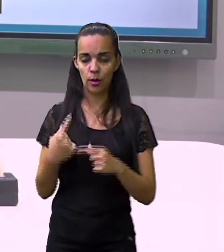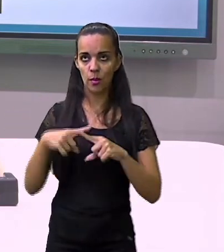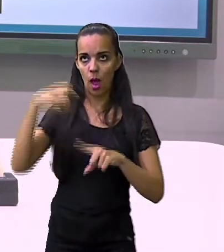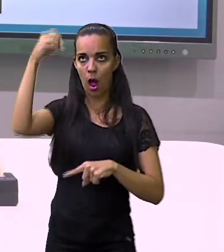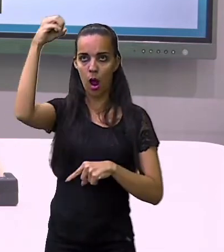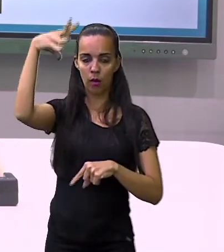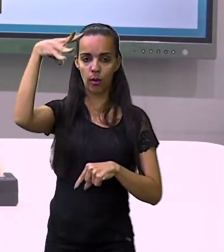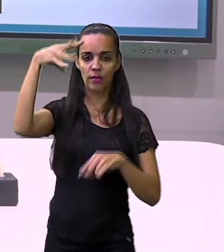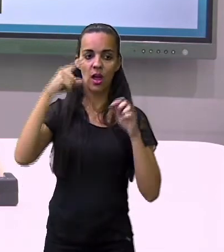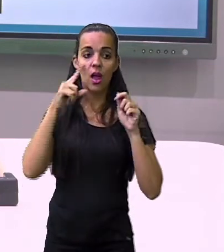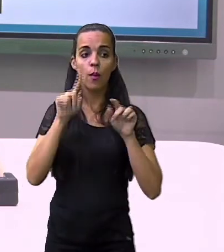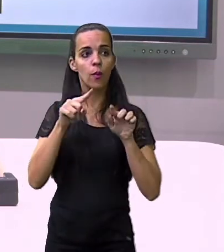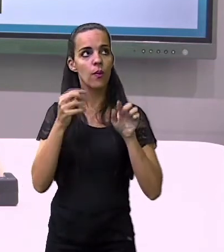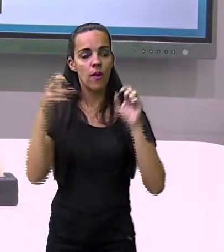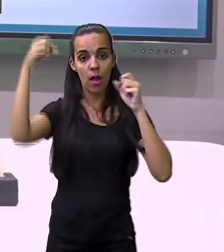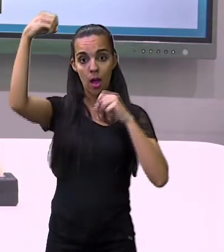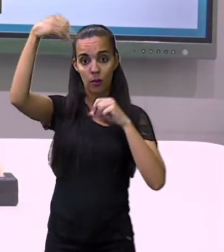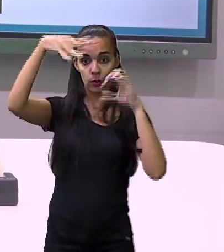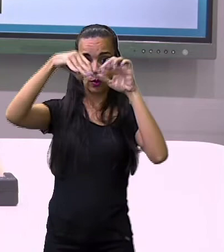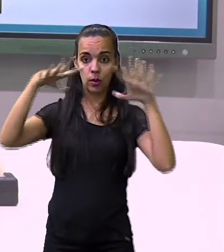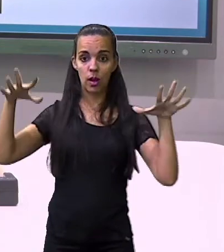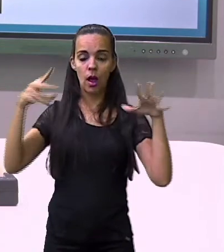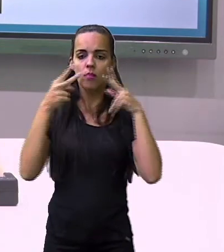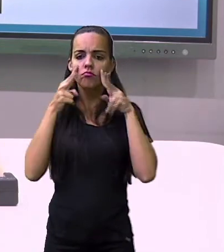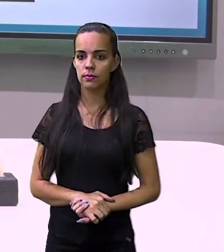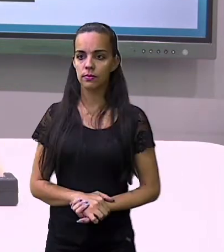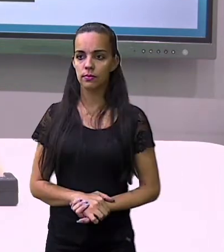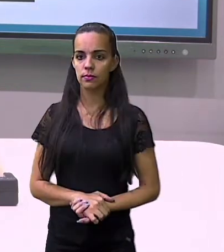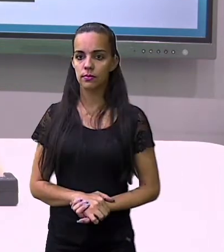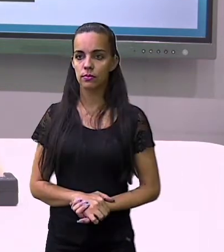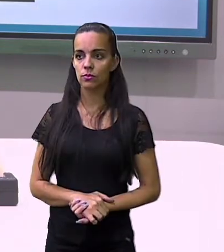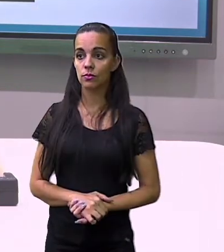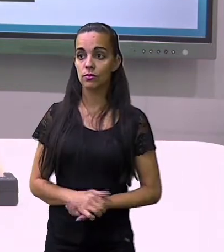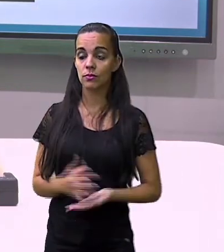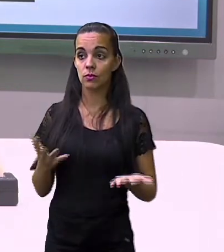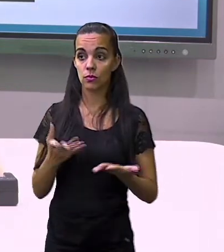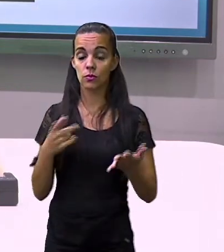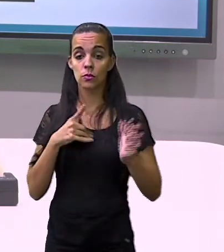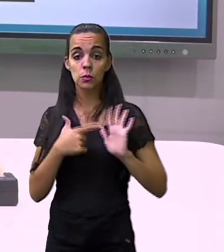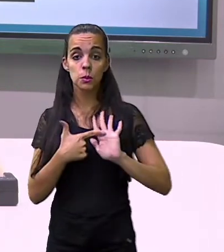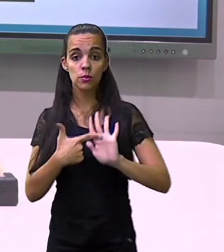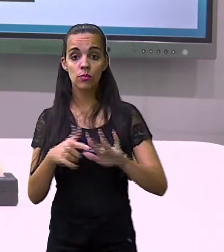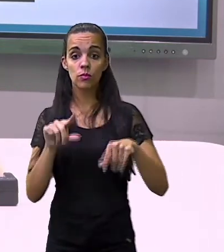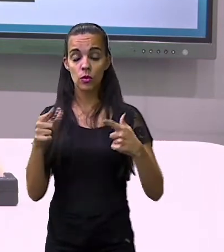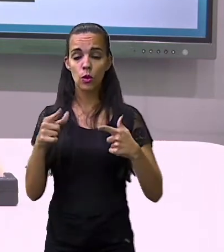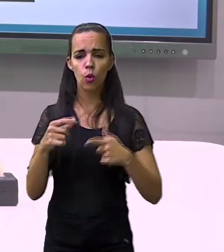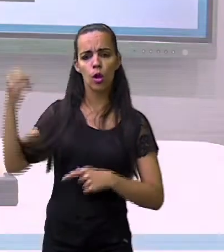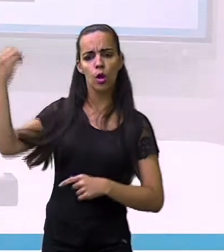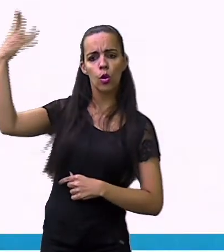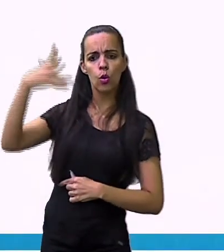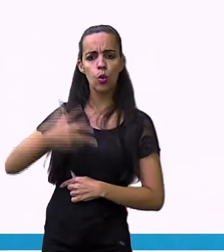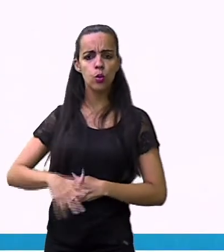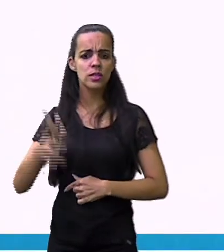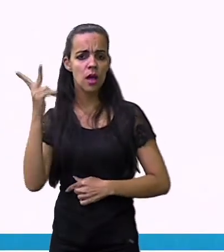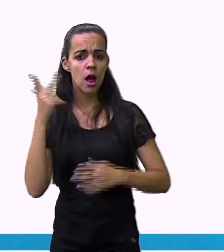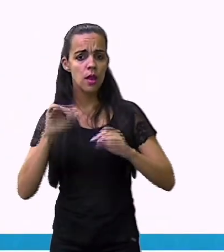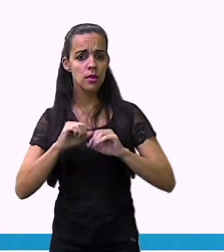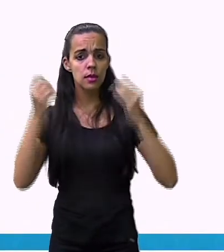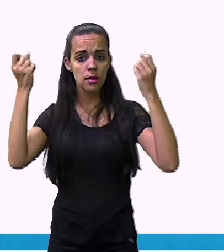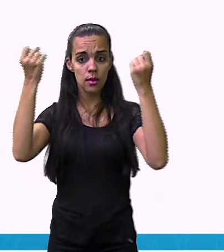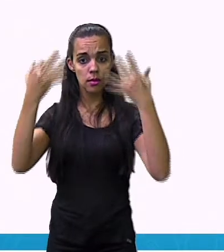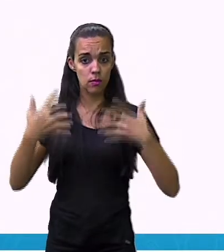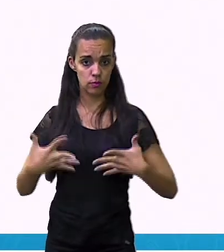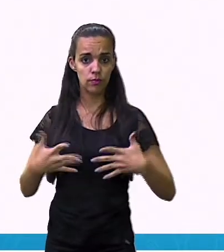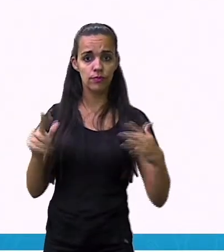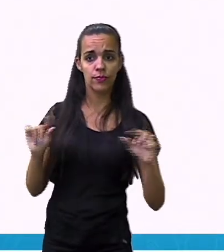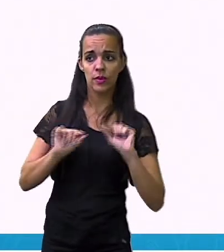a luz bate neles e aí a luz reflete. Temos também luz natural e luz artificial. A luz